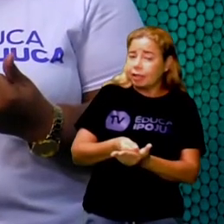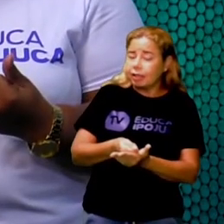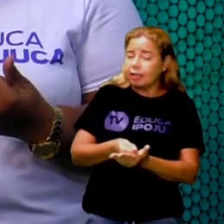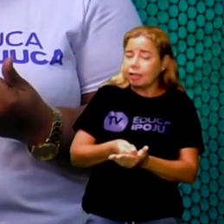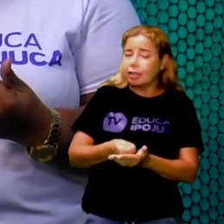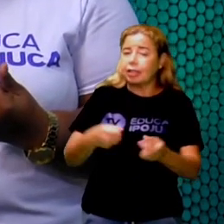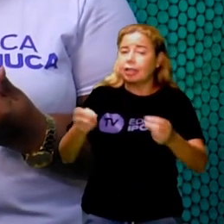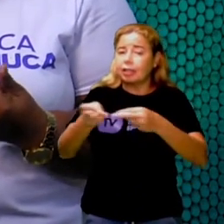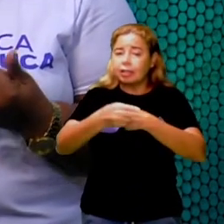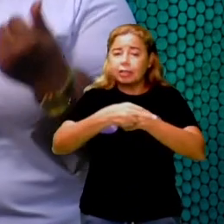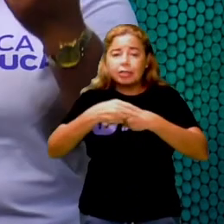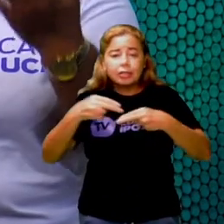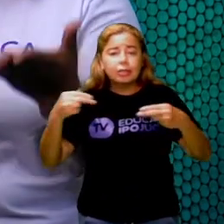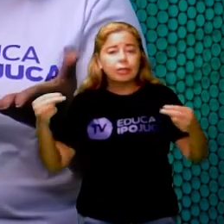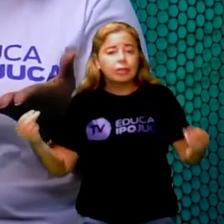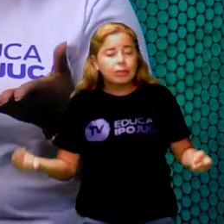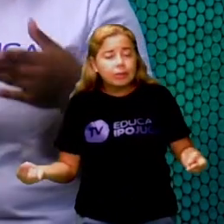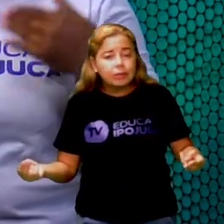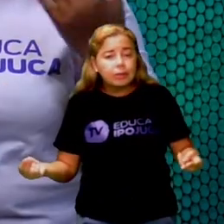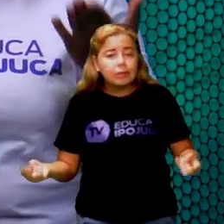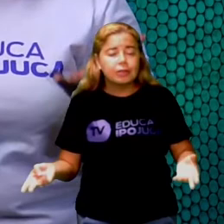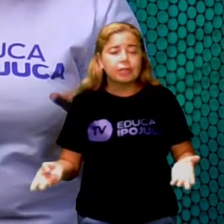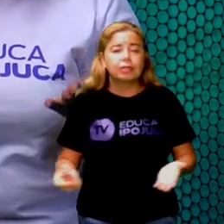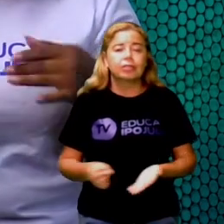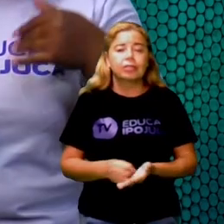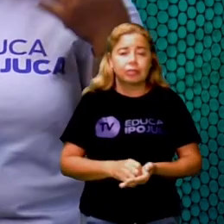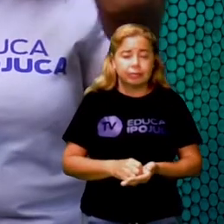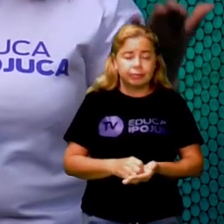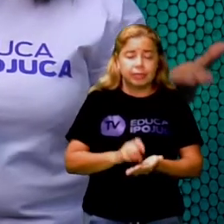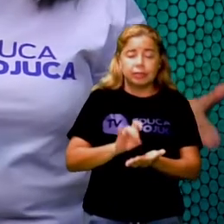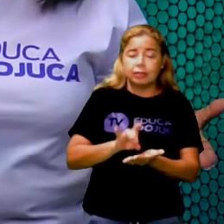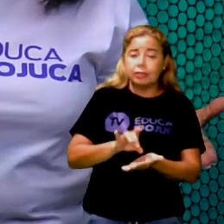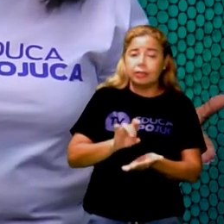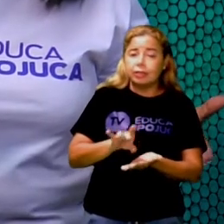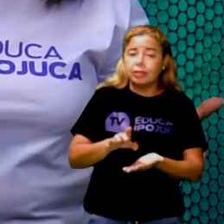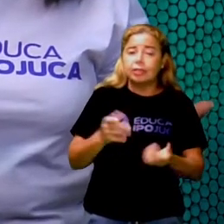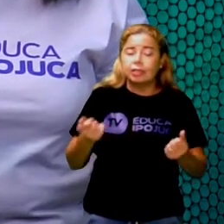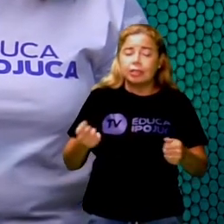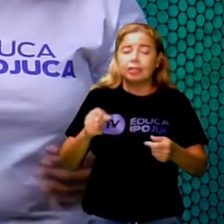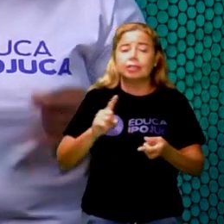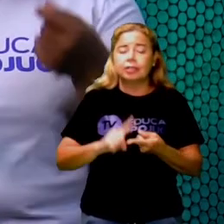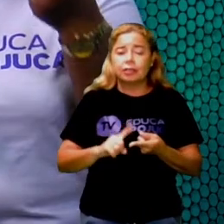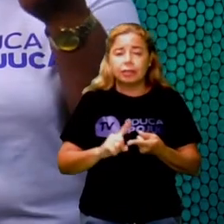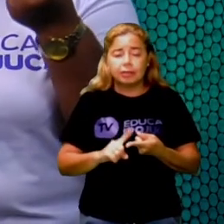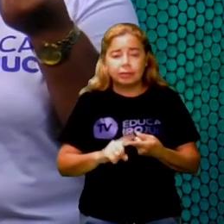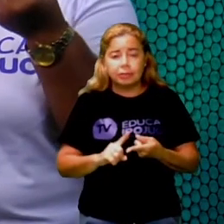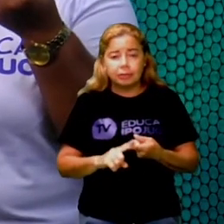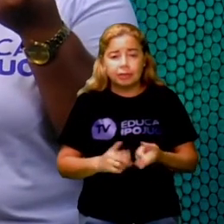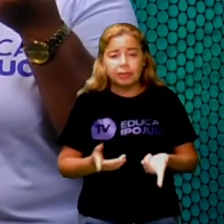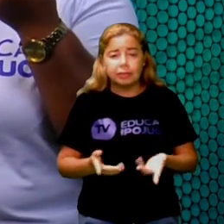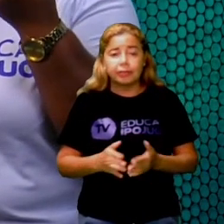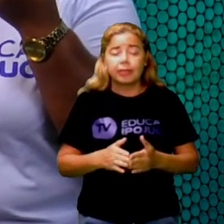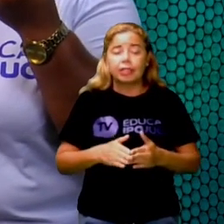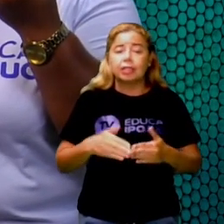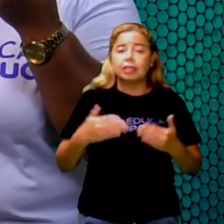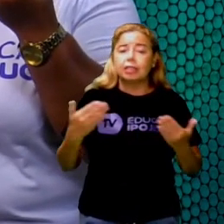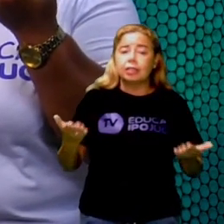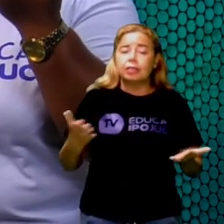compra de produtos. E aí surgia o sistema monetário, o